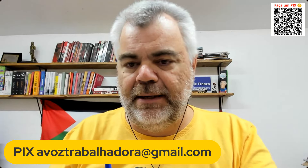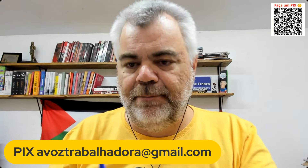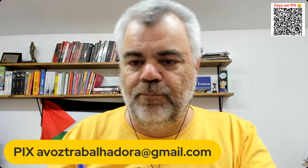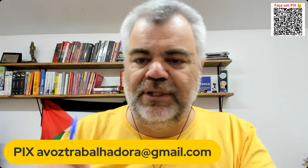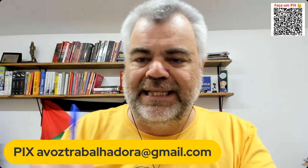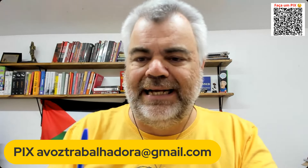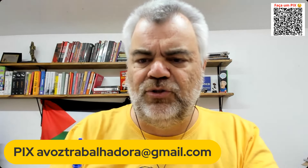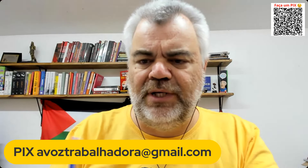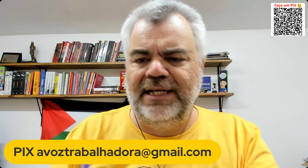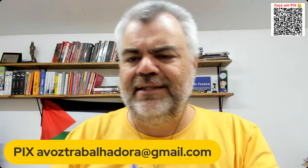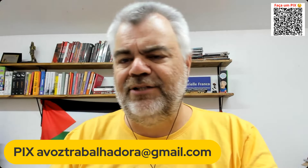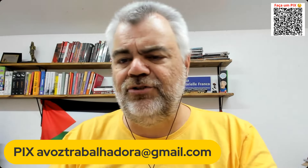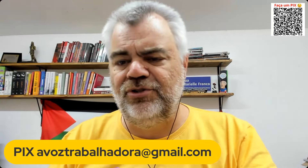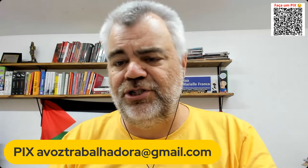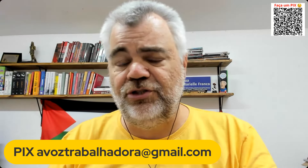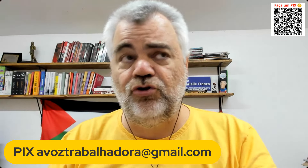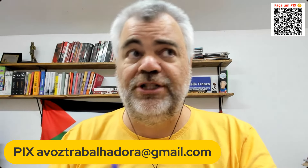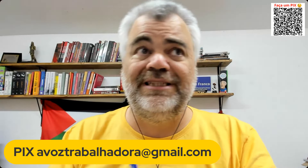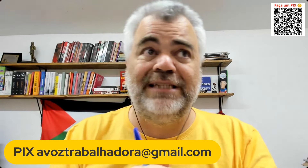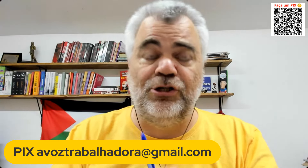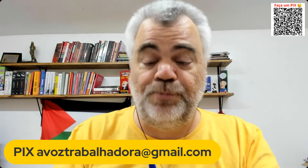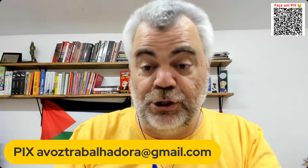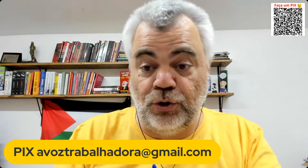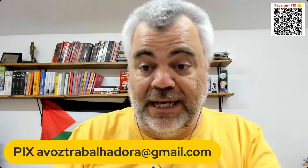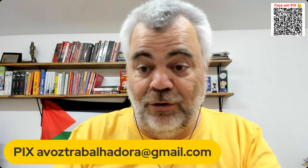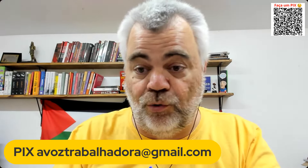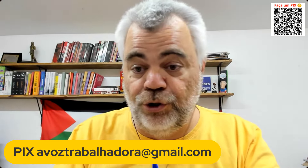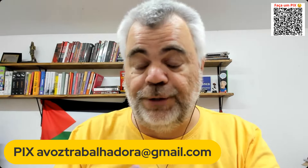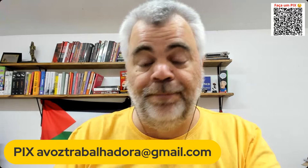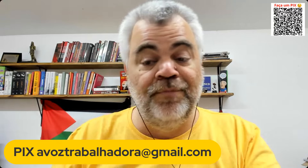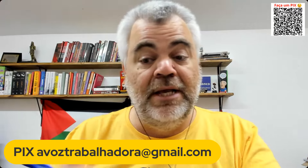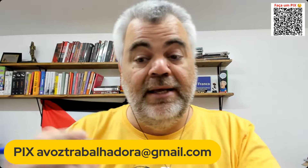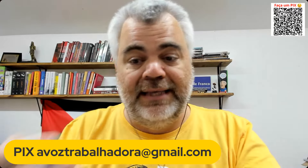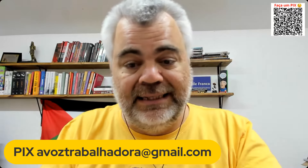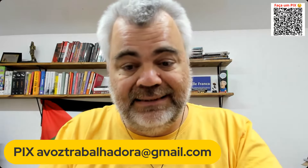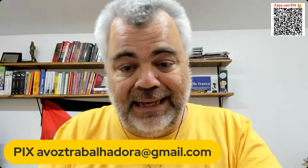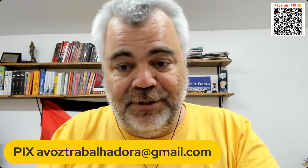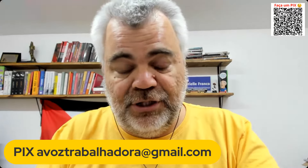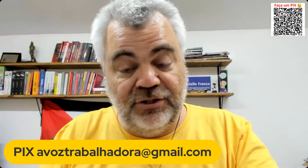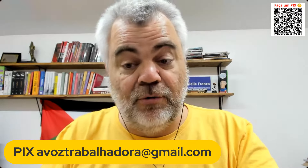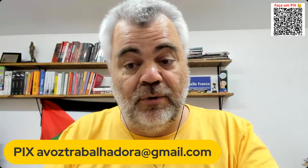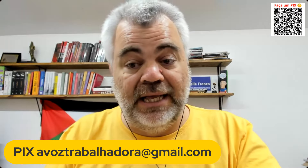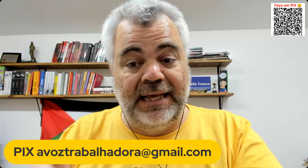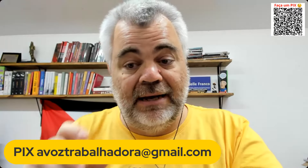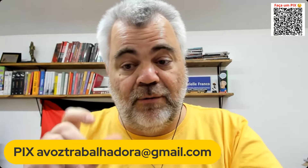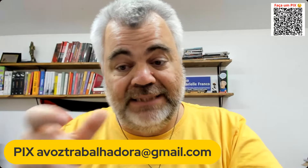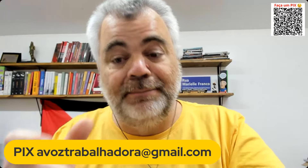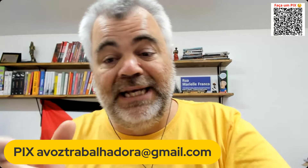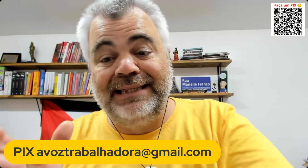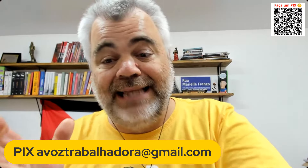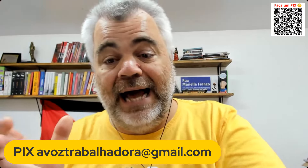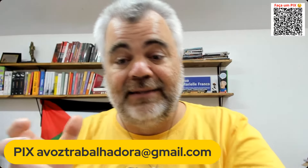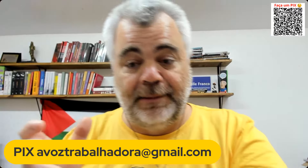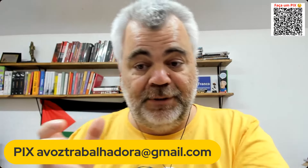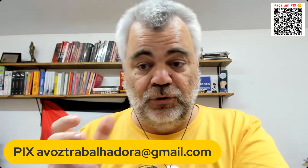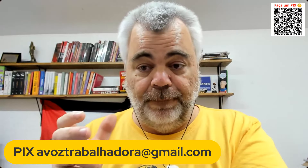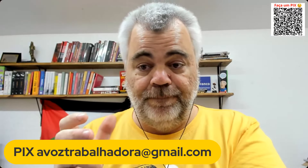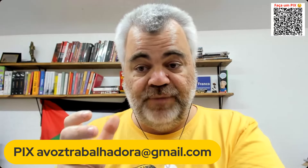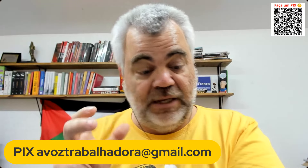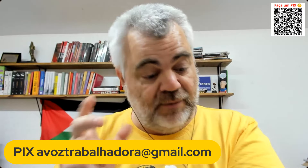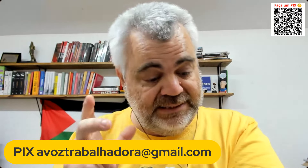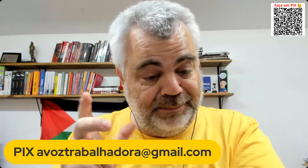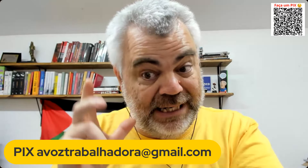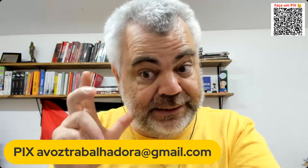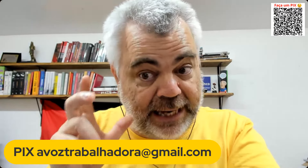incêndio é botar gasolina dentro do extintor de incêndio para jogar longe, quem sabe disso é quase militar, né,